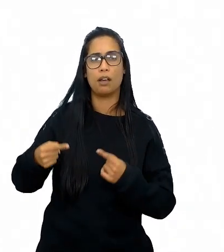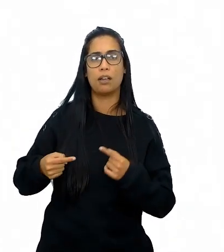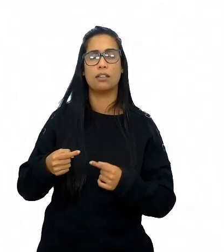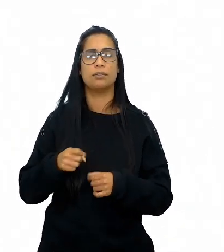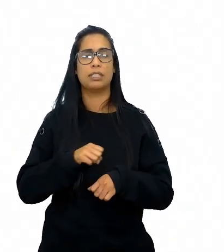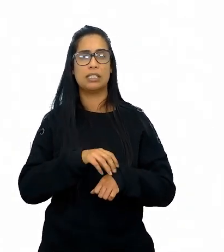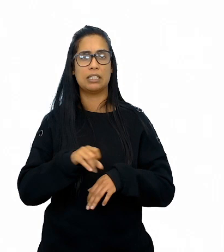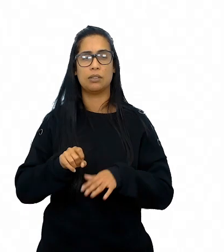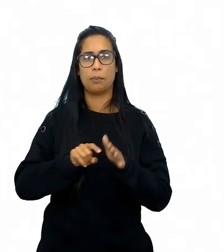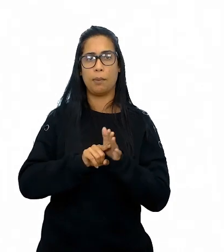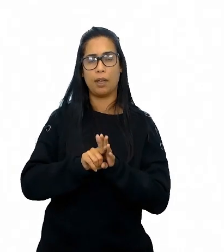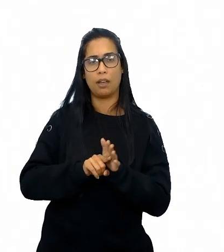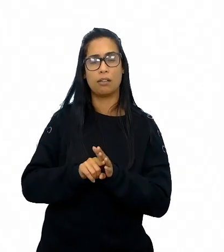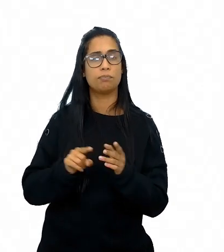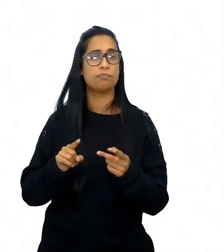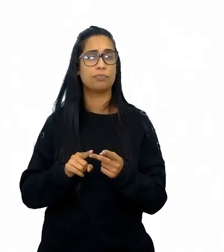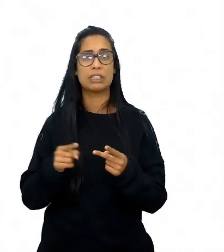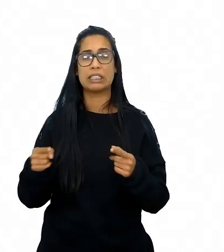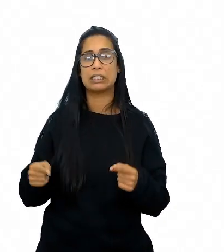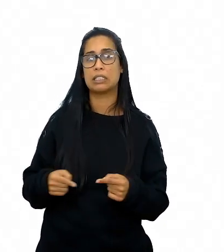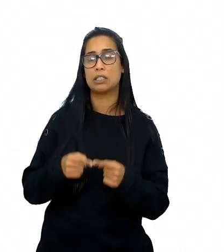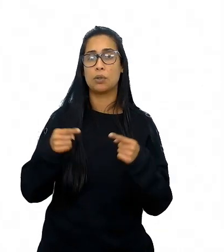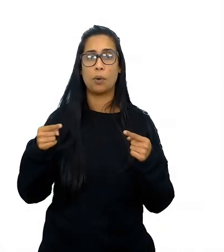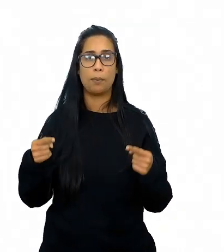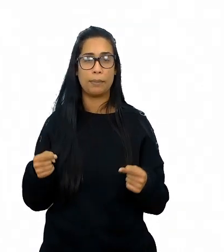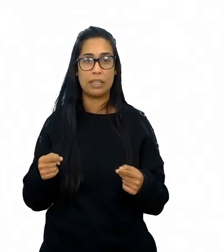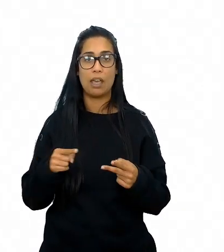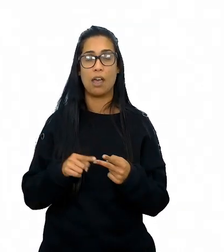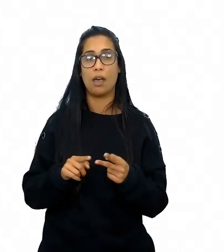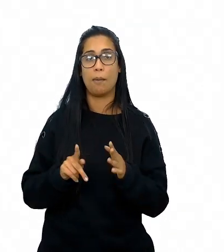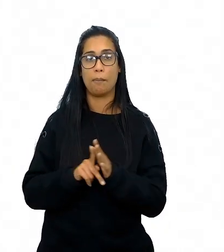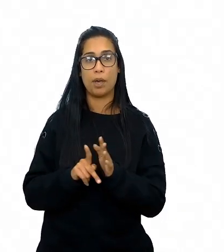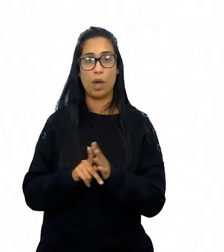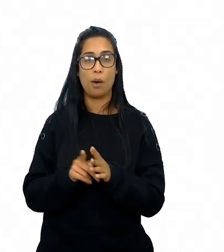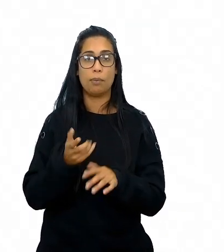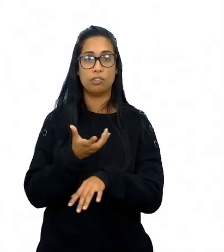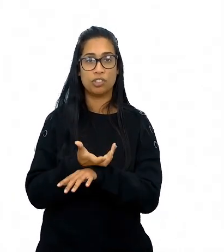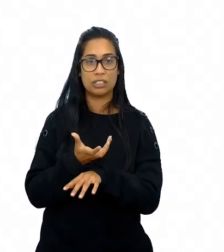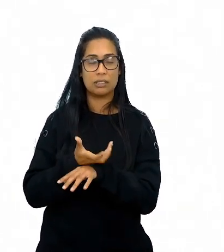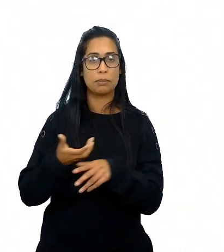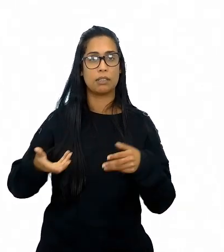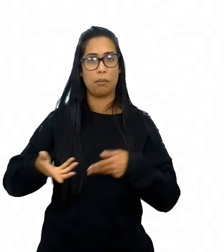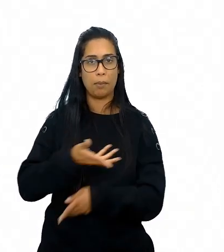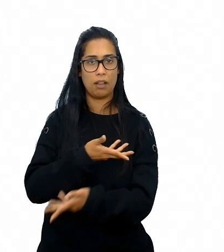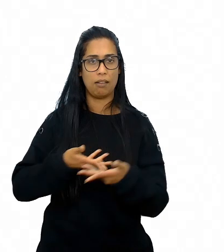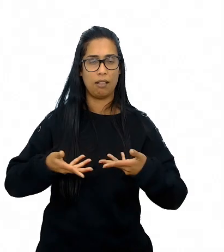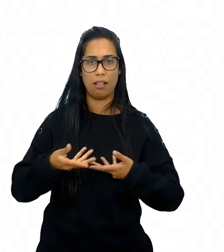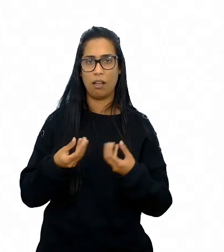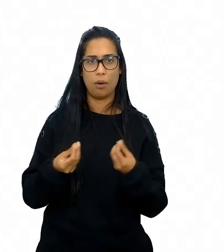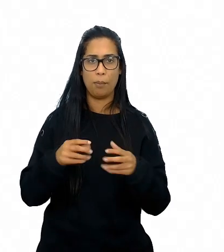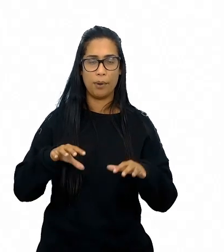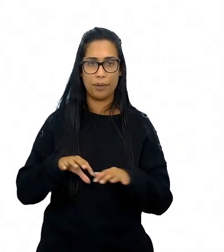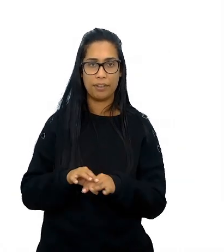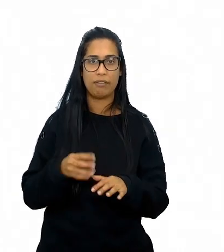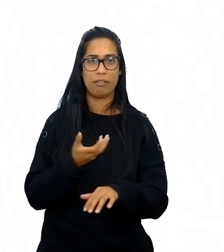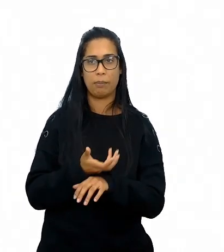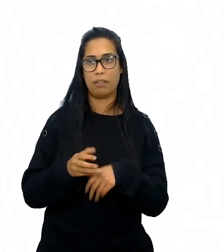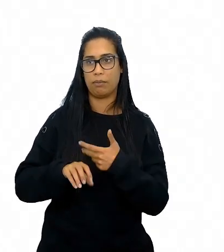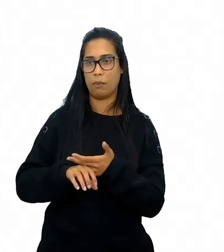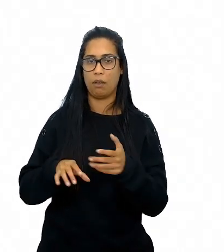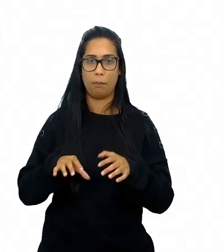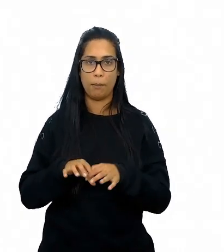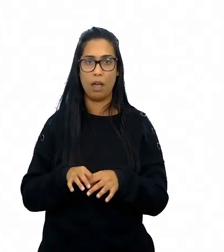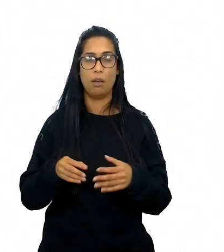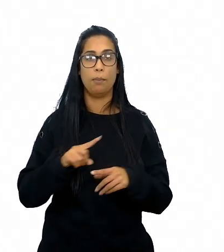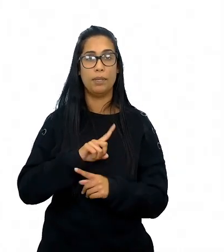por investigação com ações interdisciplinares, tá bem? Um segundo ponto dos objetivos de hoje é,